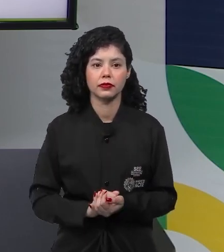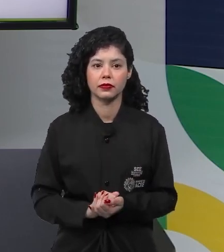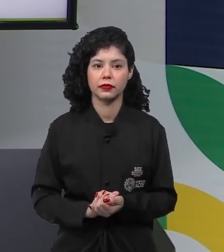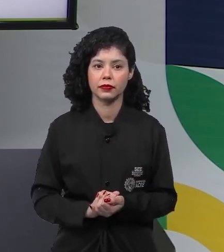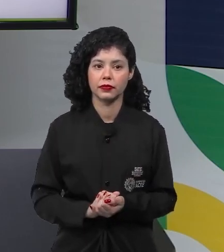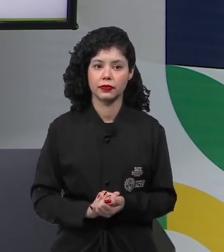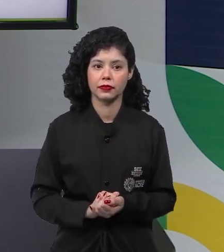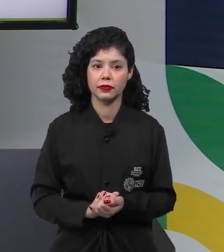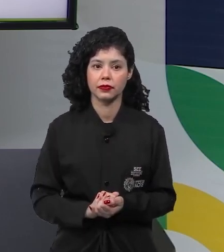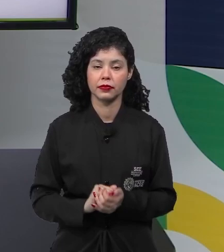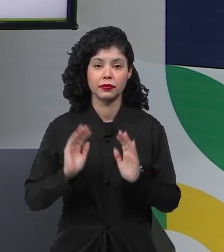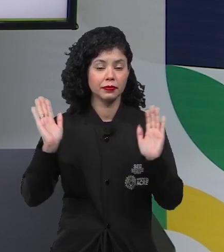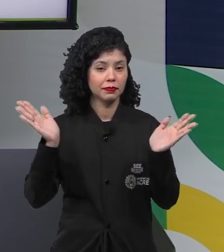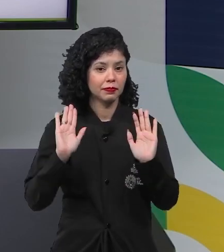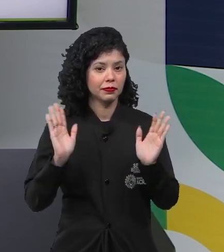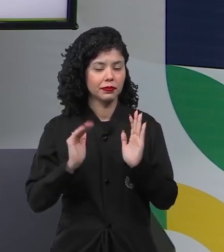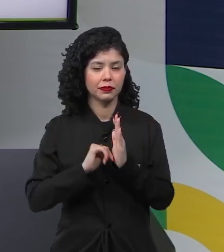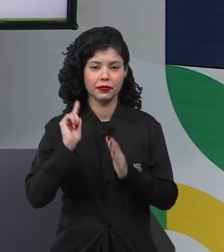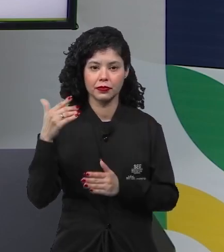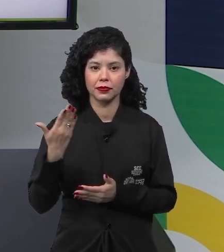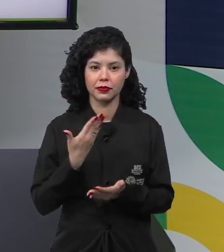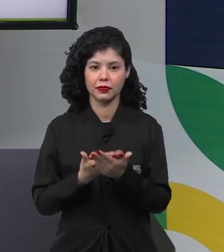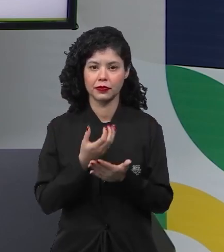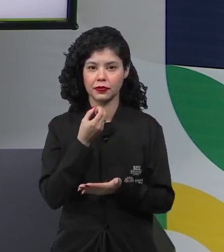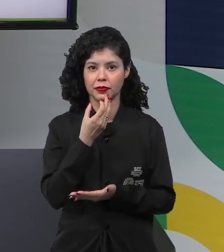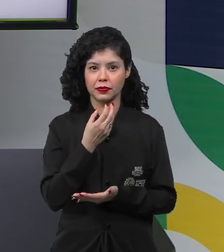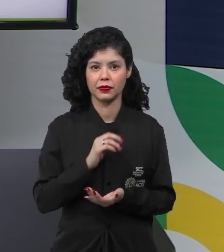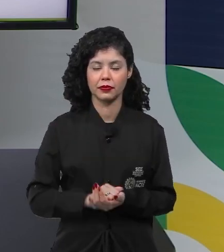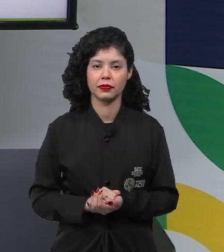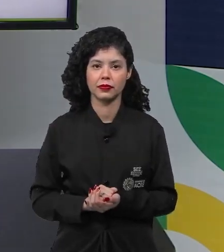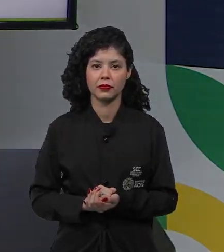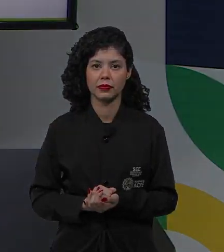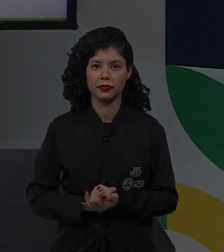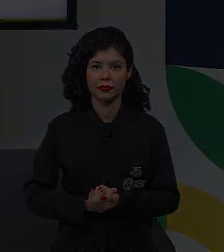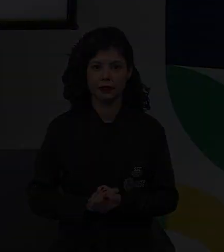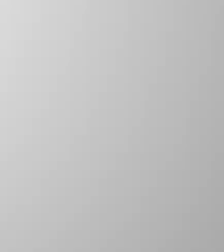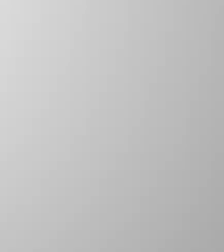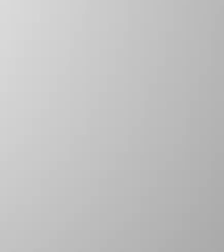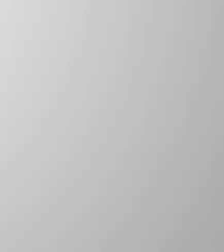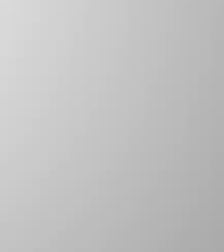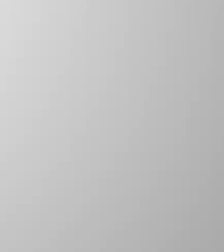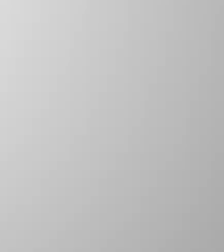e é isso. Tchau, tchau e boa prova para vocês. Bye, bye.